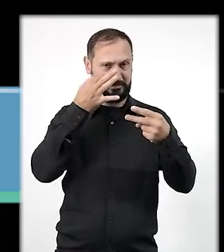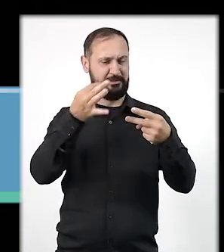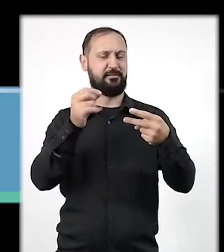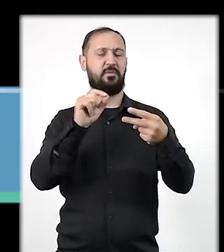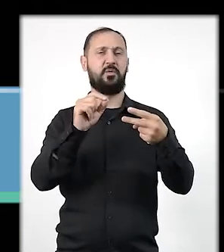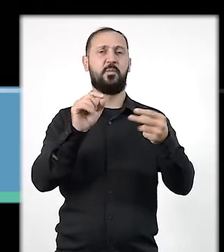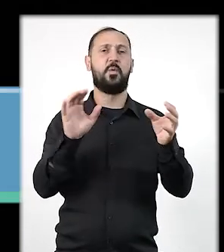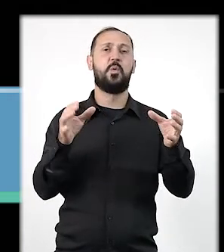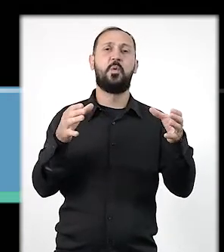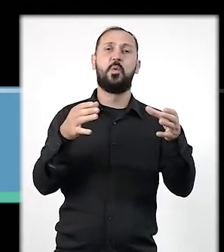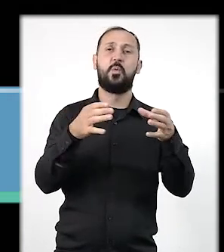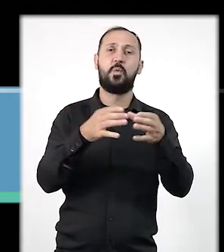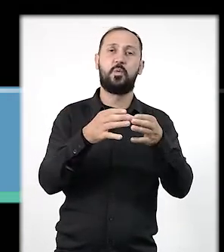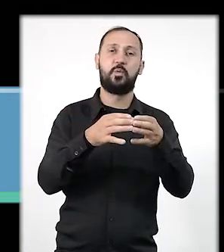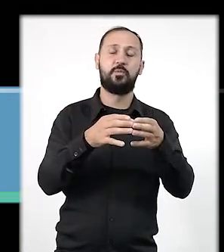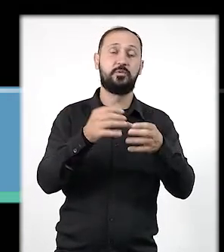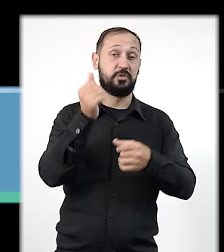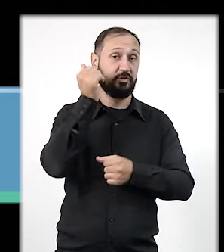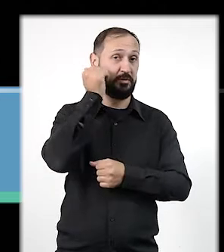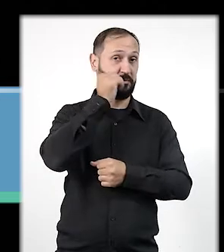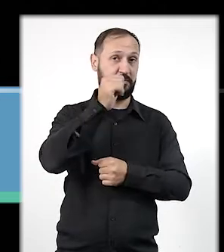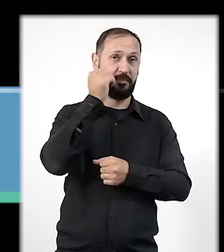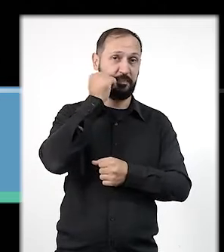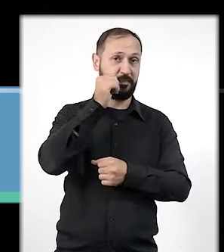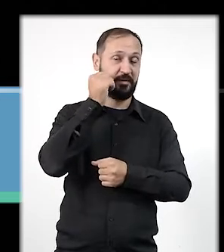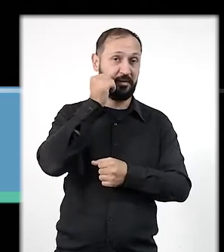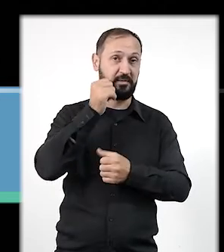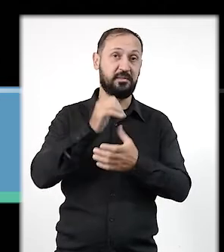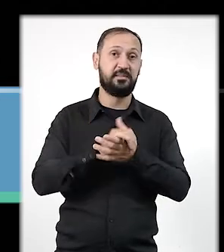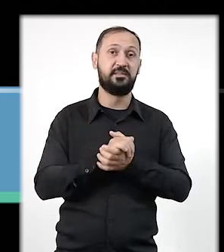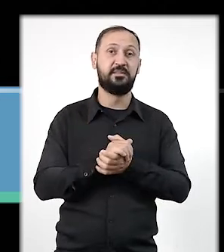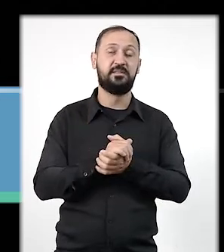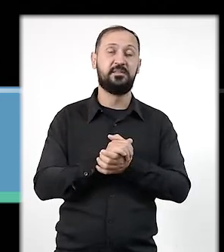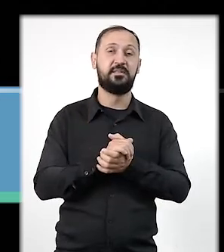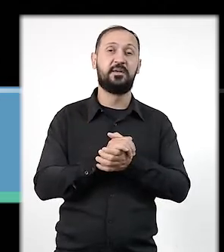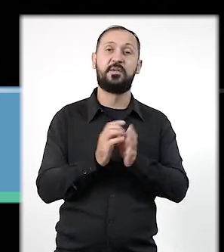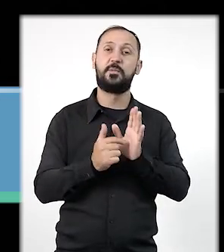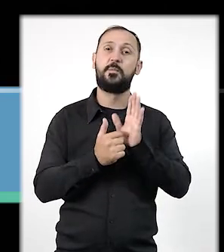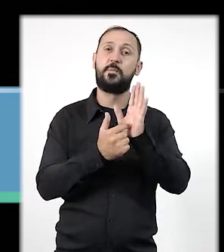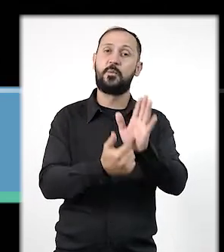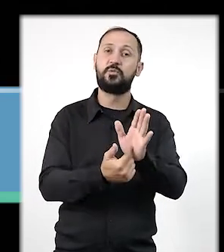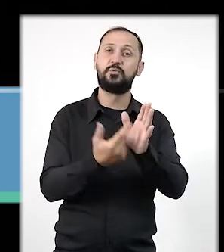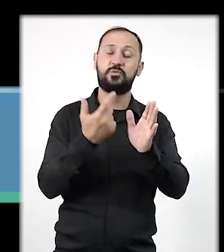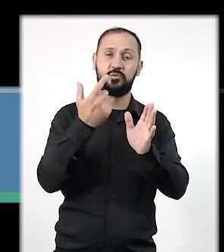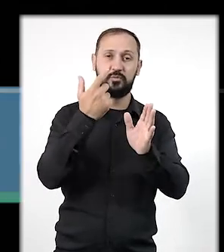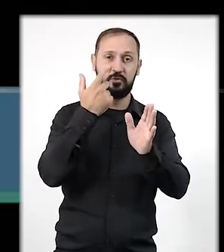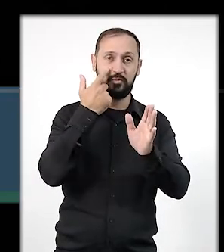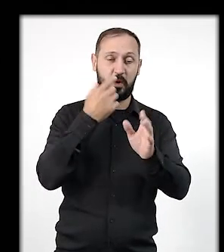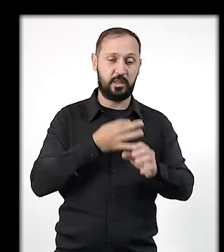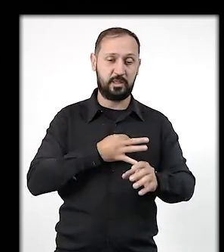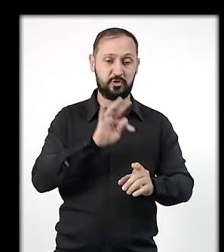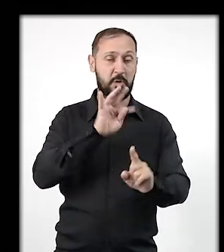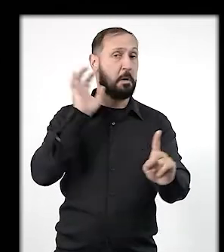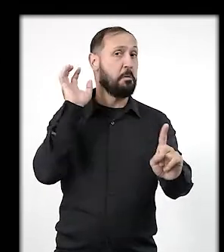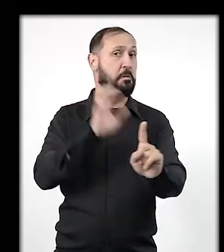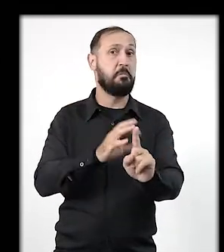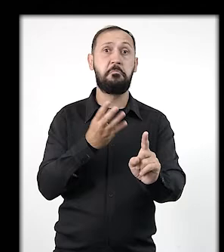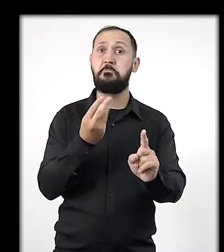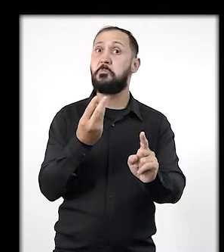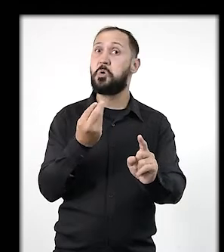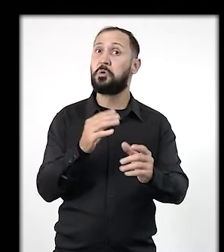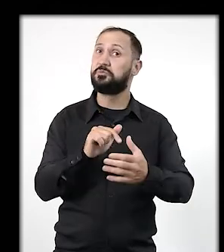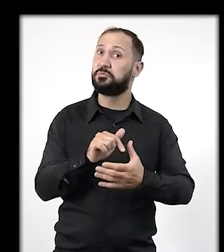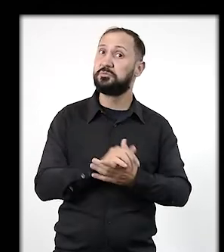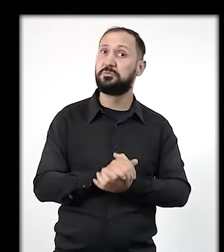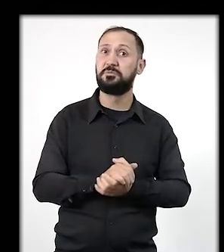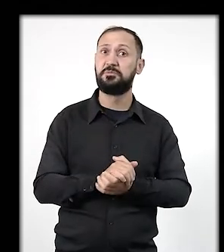ao grupo de indivíduos femininos, né, que se mostraram altamente expostos à testosterona, mas que